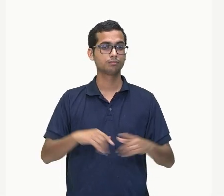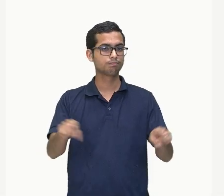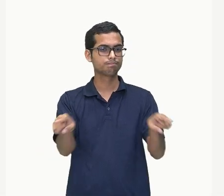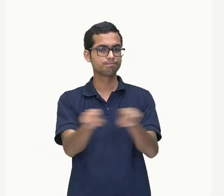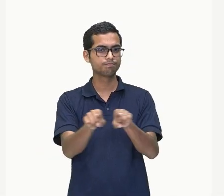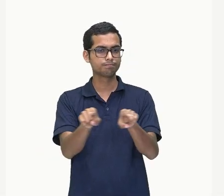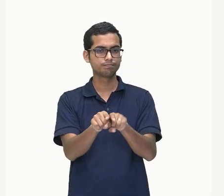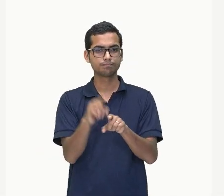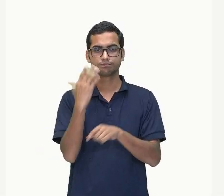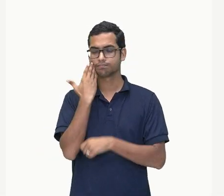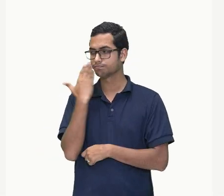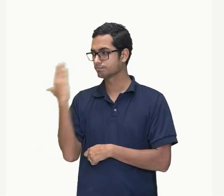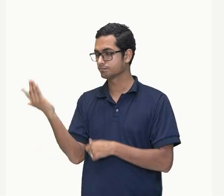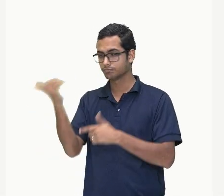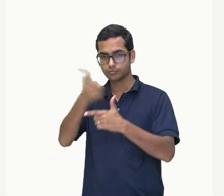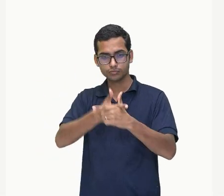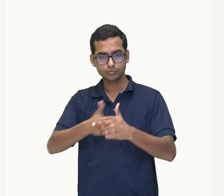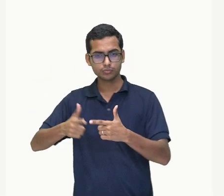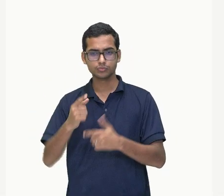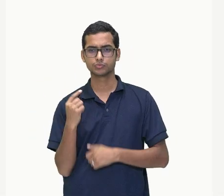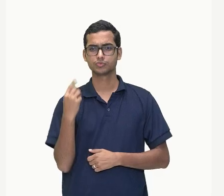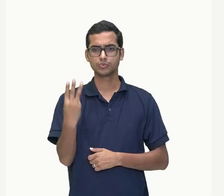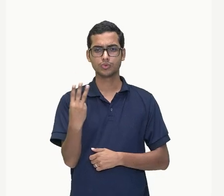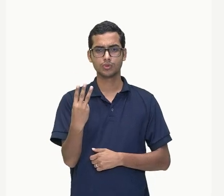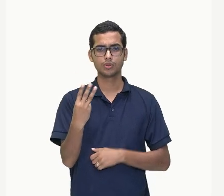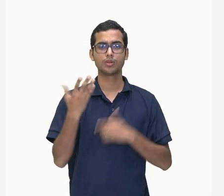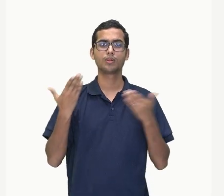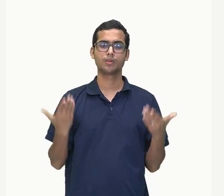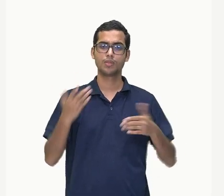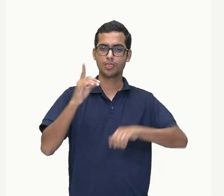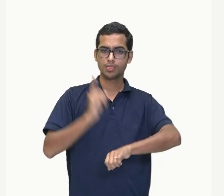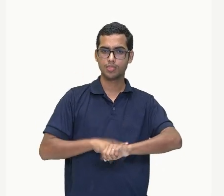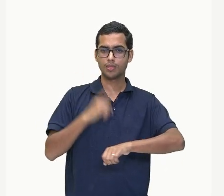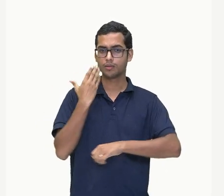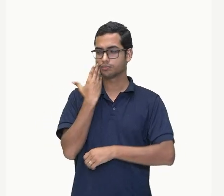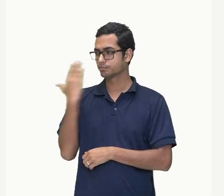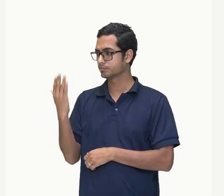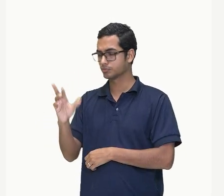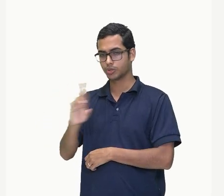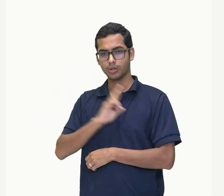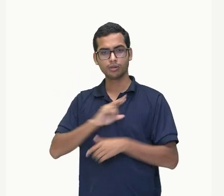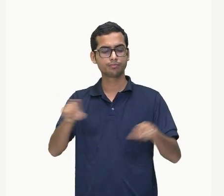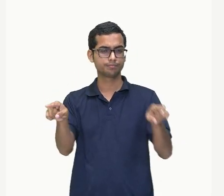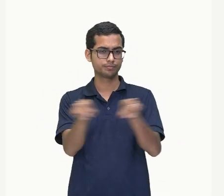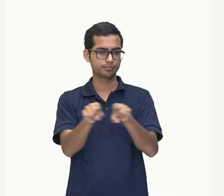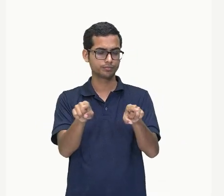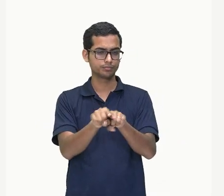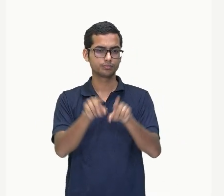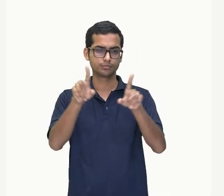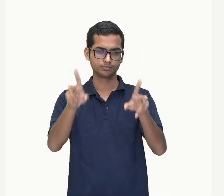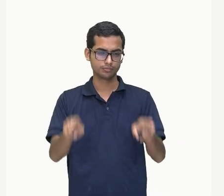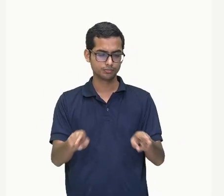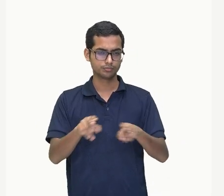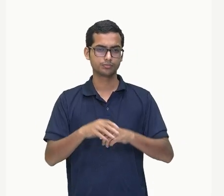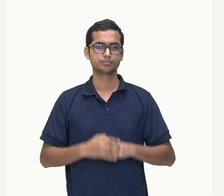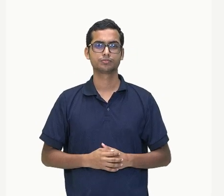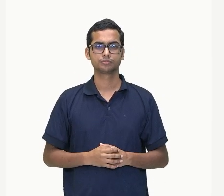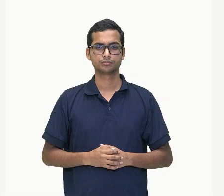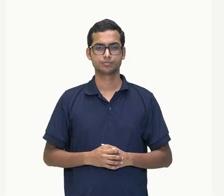se aqui é divisível por 3, automaticamente aqui também vai ser. Ou seja,